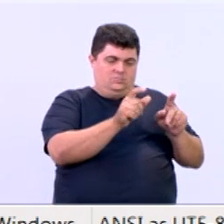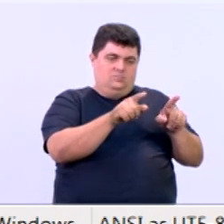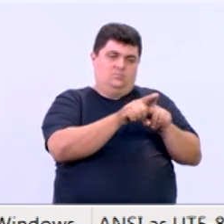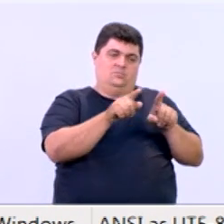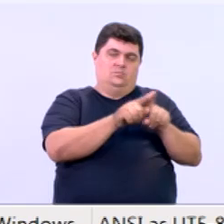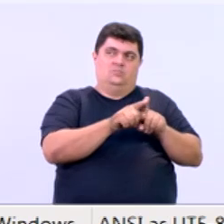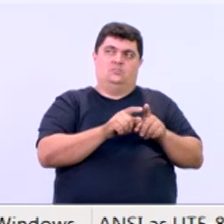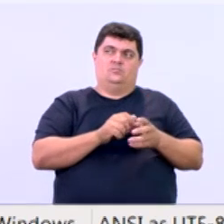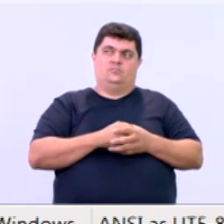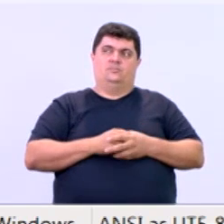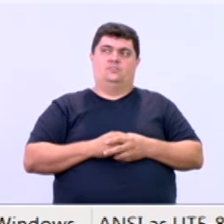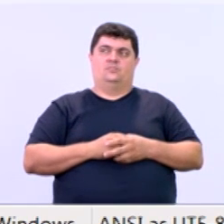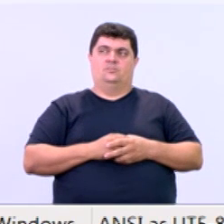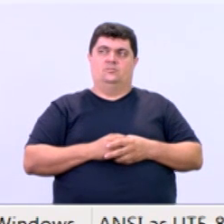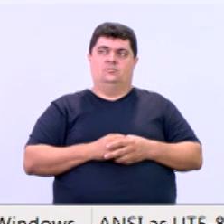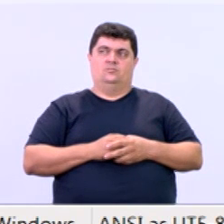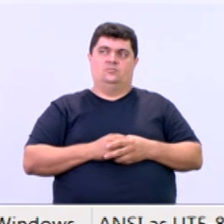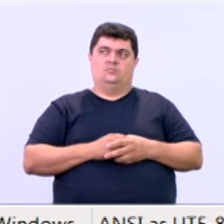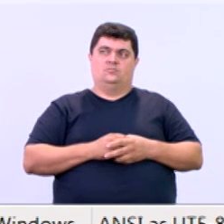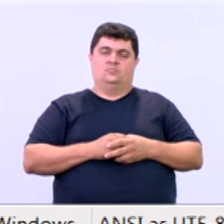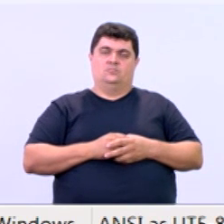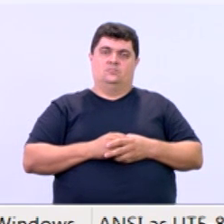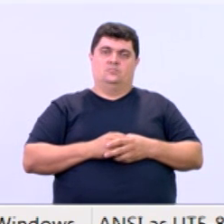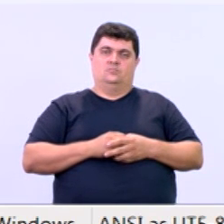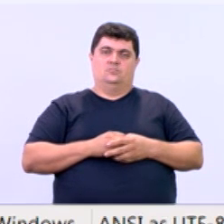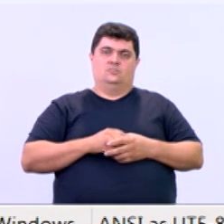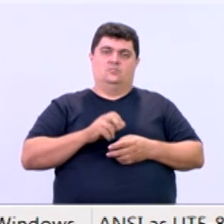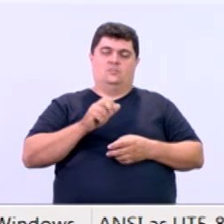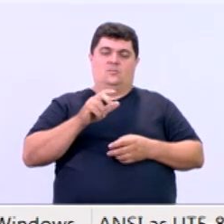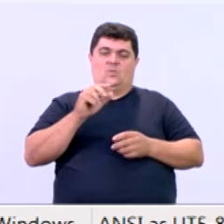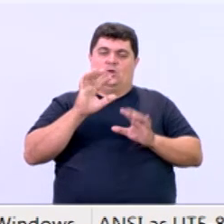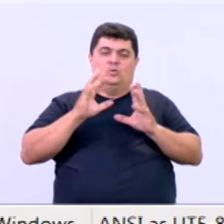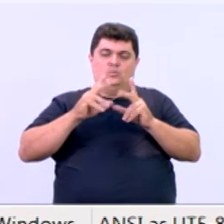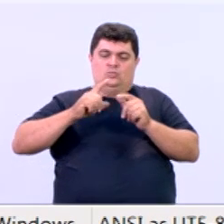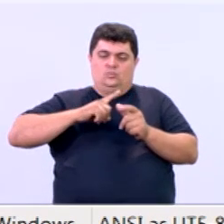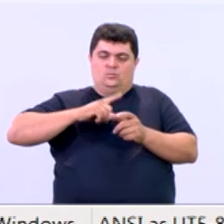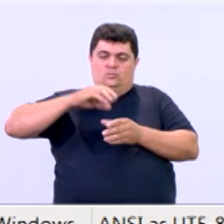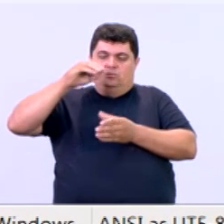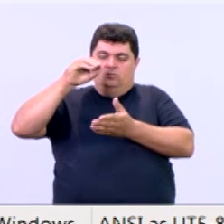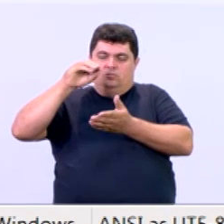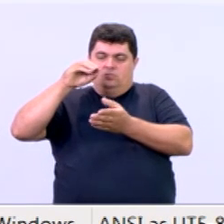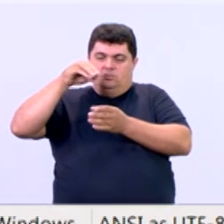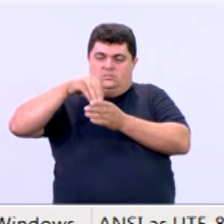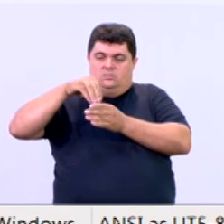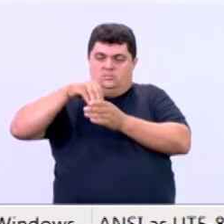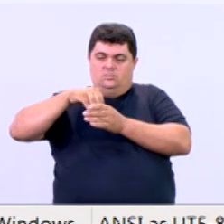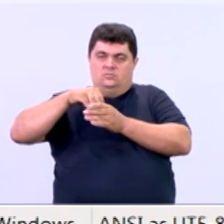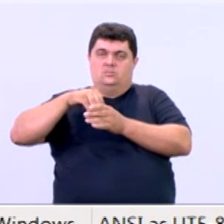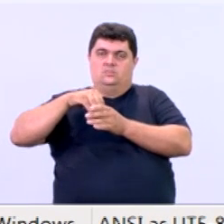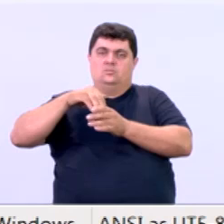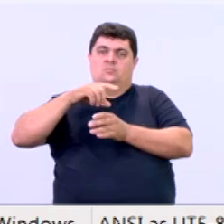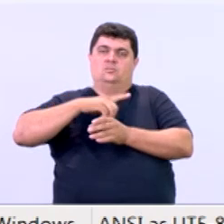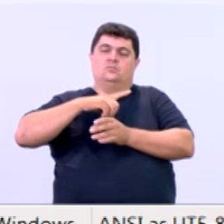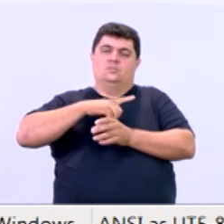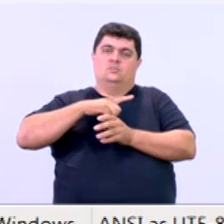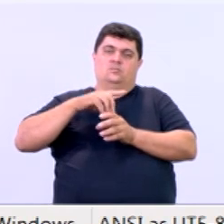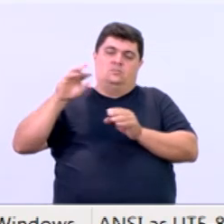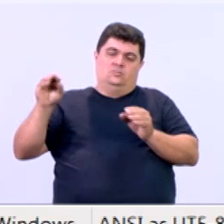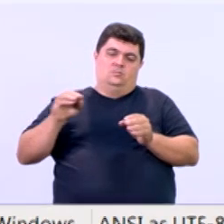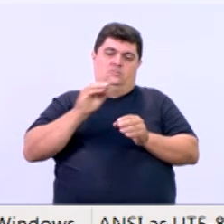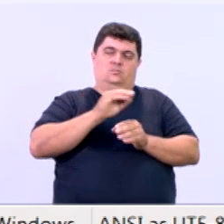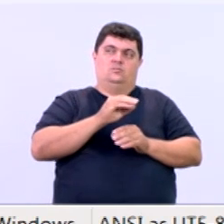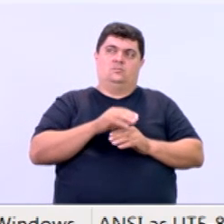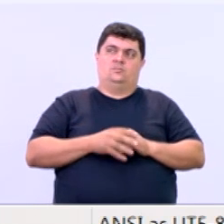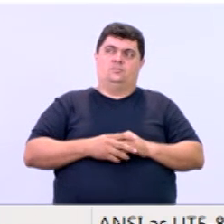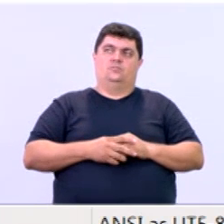e o atributo valor, quer dizer, o que nós colocamos, inserimos naquele campo, vai estar aqui no